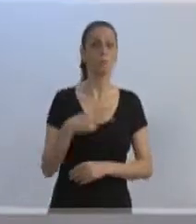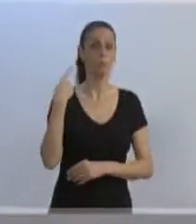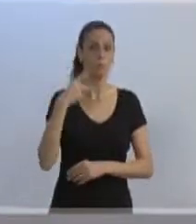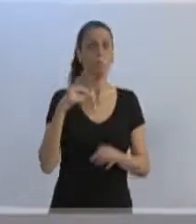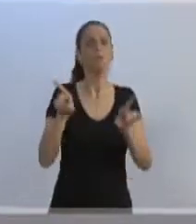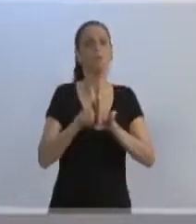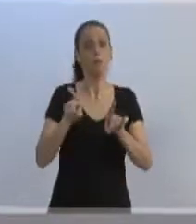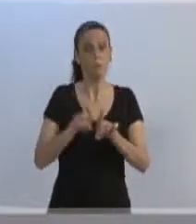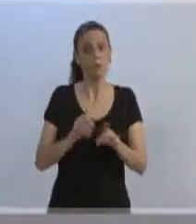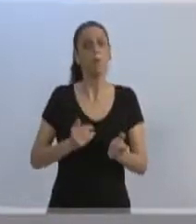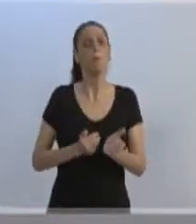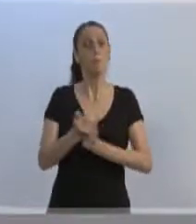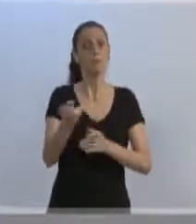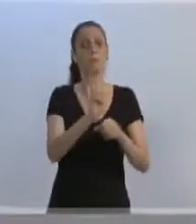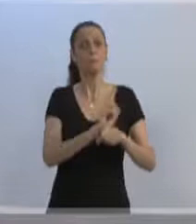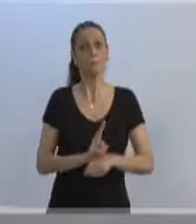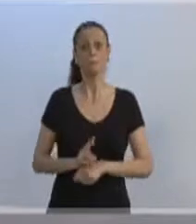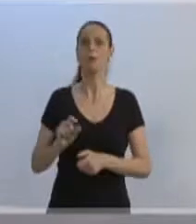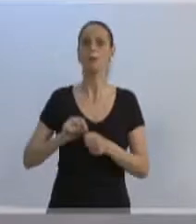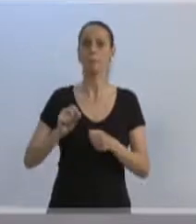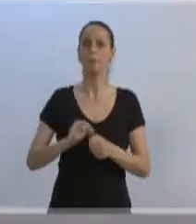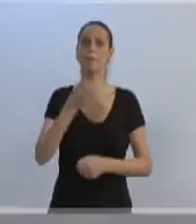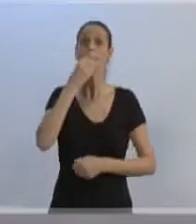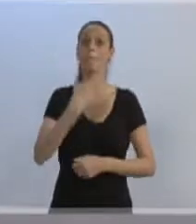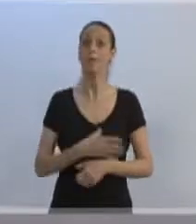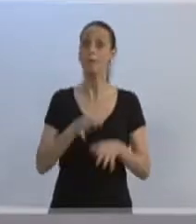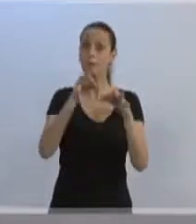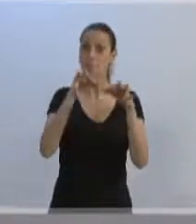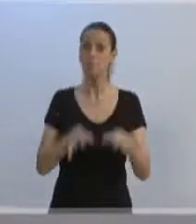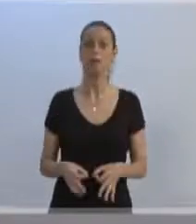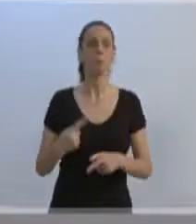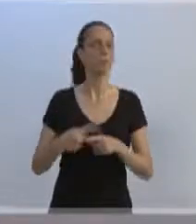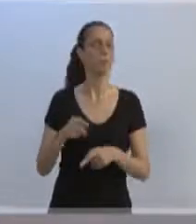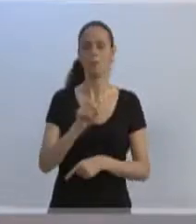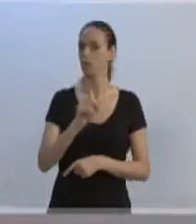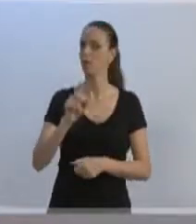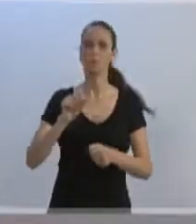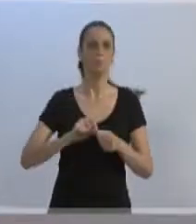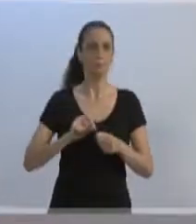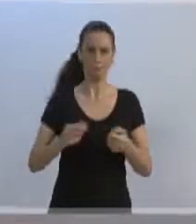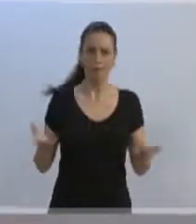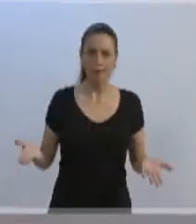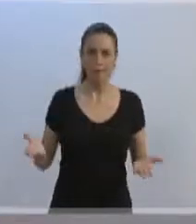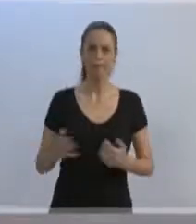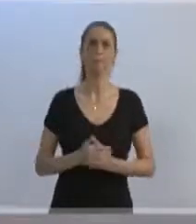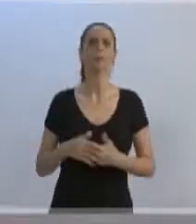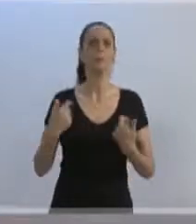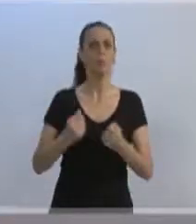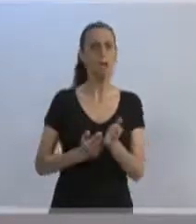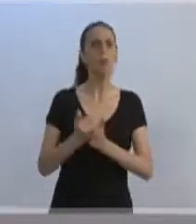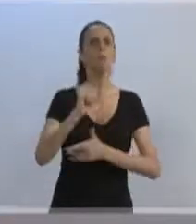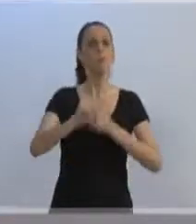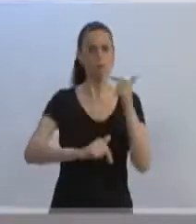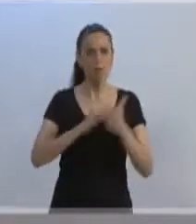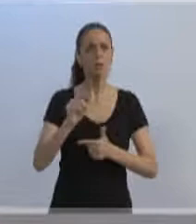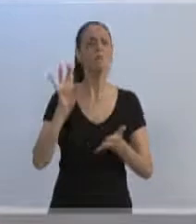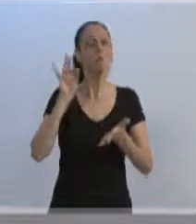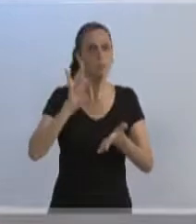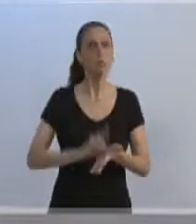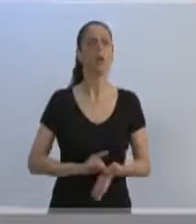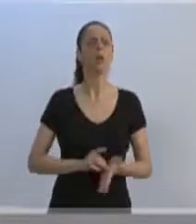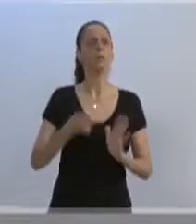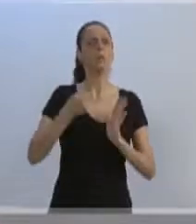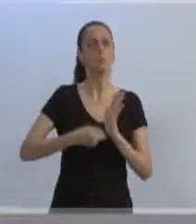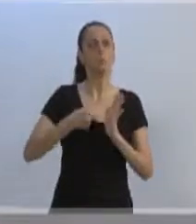faça um direito eu faço muito bem direitinho porque não estão fazendo né então acho bom começar a trabalhar e começar realmente a